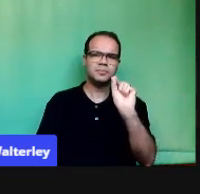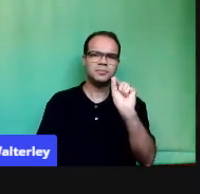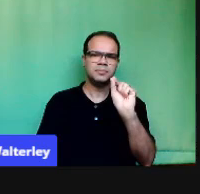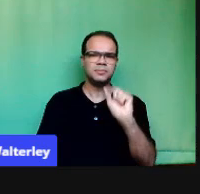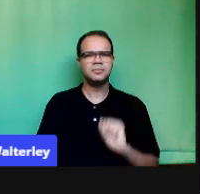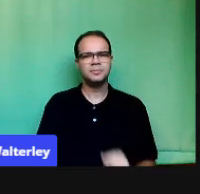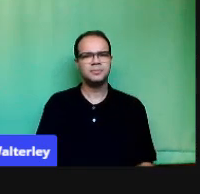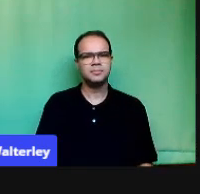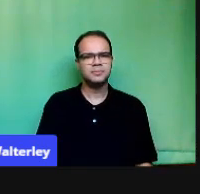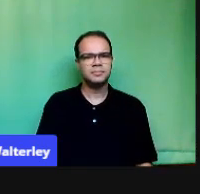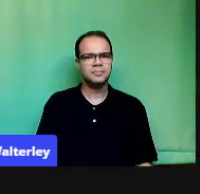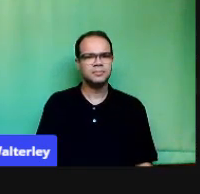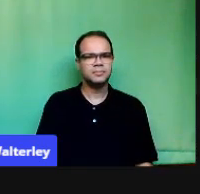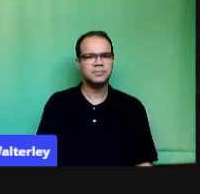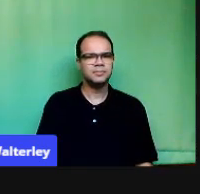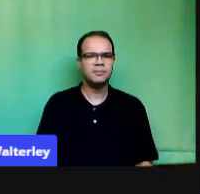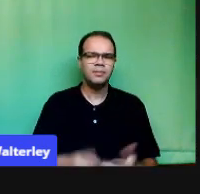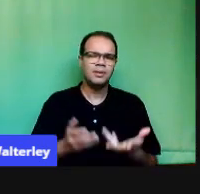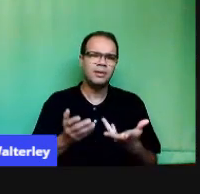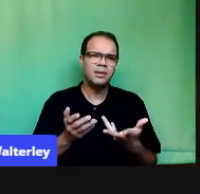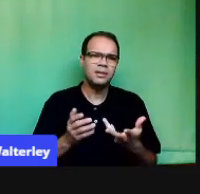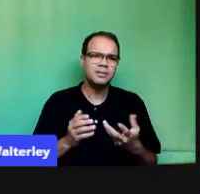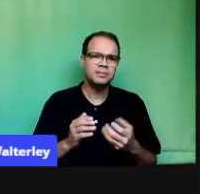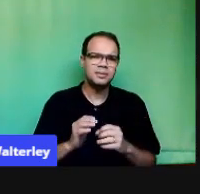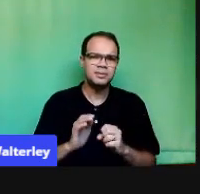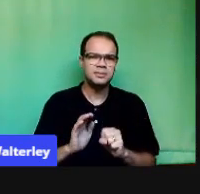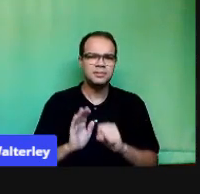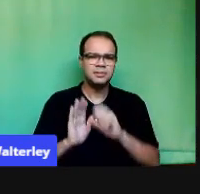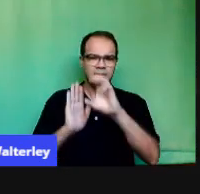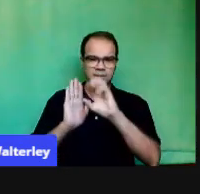ela vai trazer uma característica